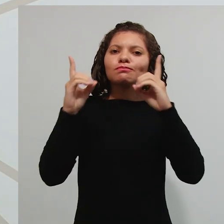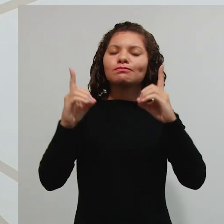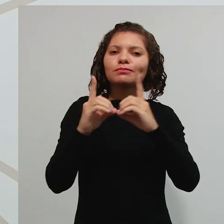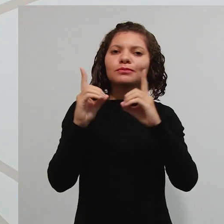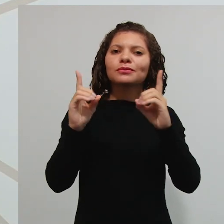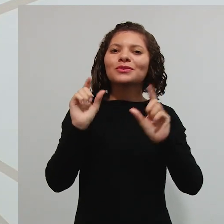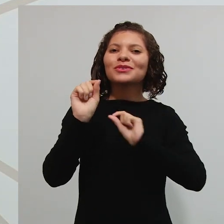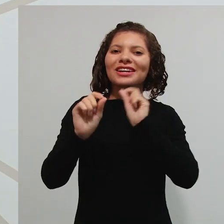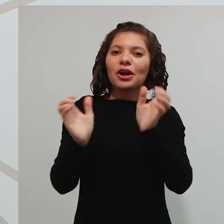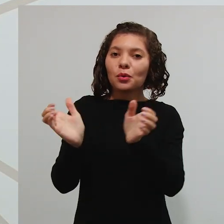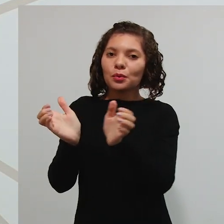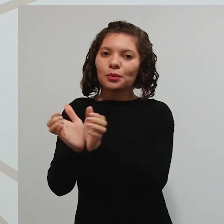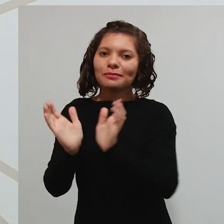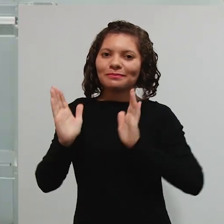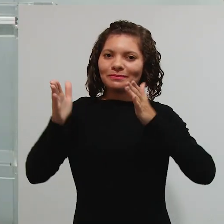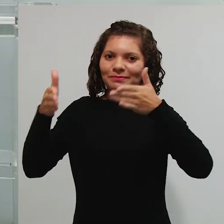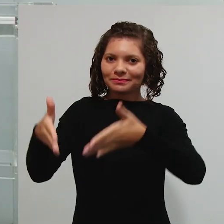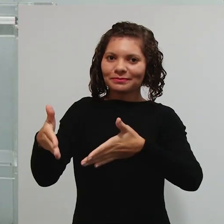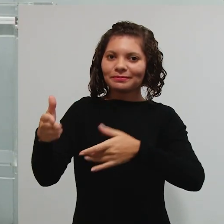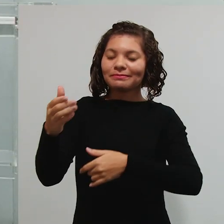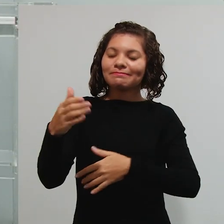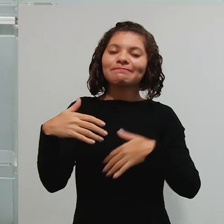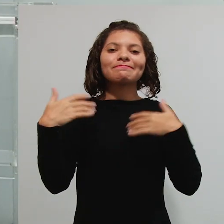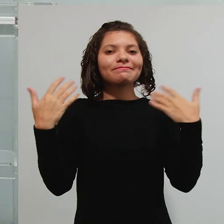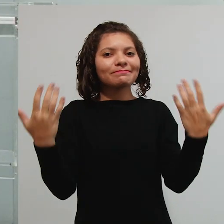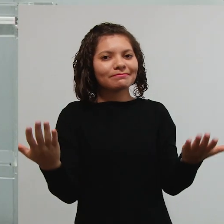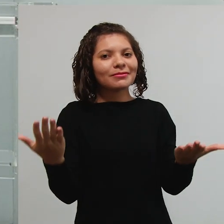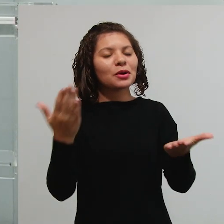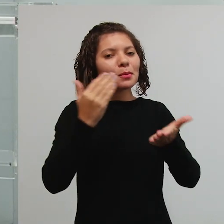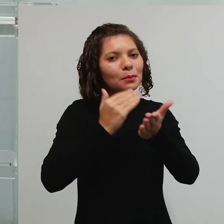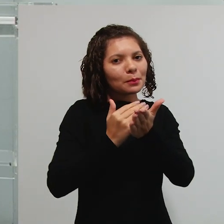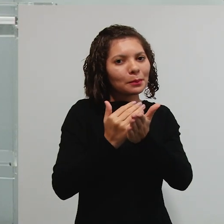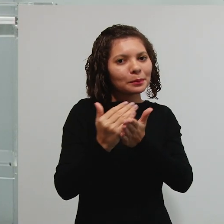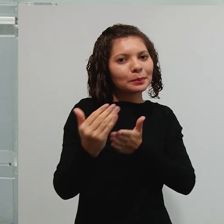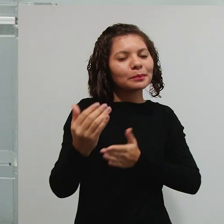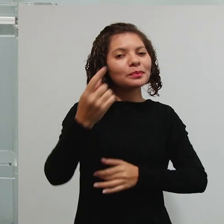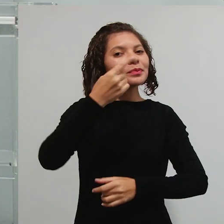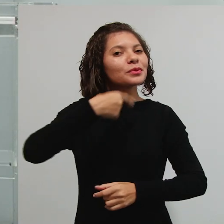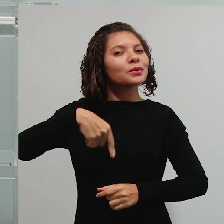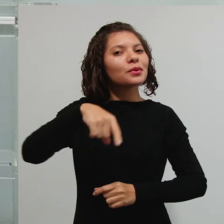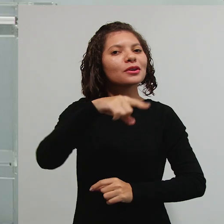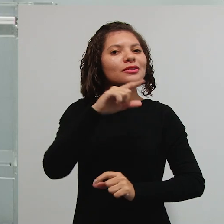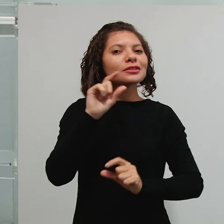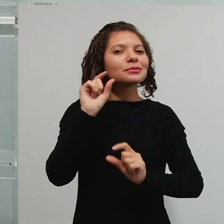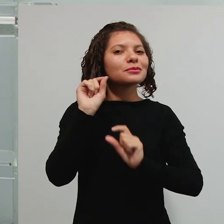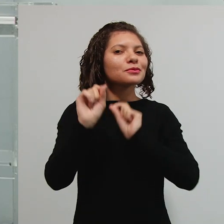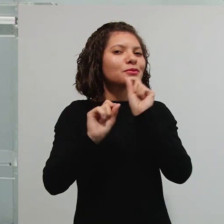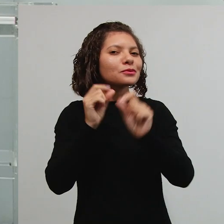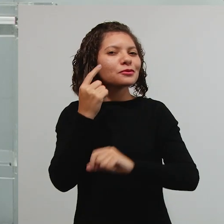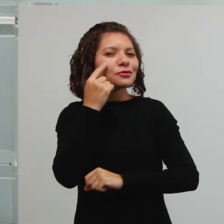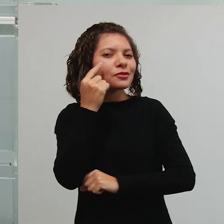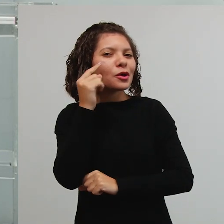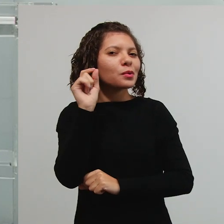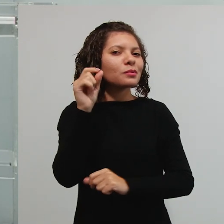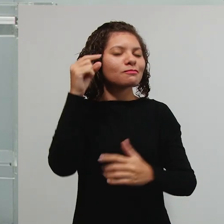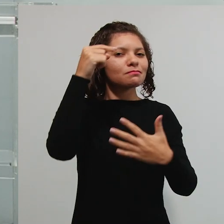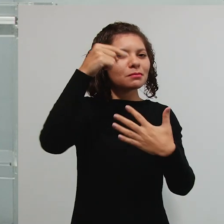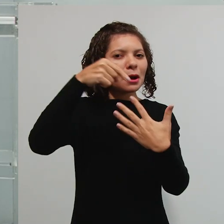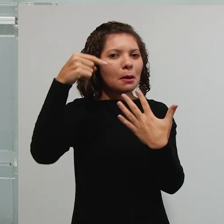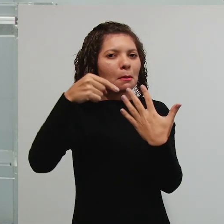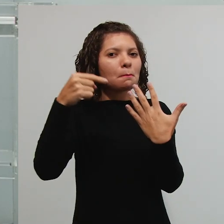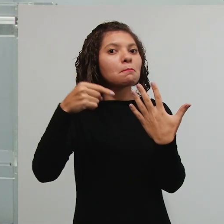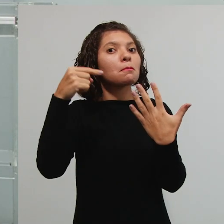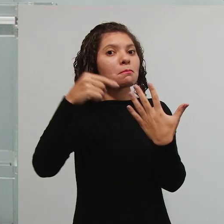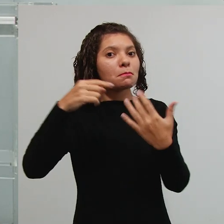é o grupo focal. Para a gente começar, nós vamos aí tratar de alguns elementos essenciais